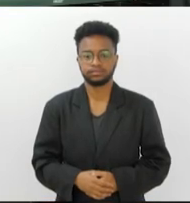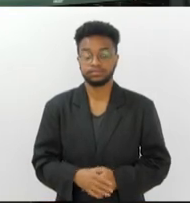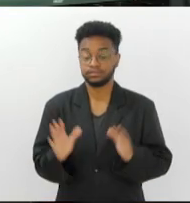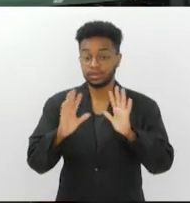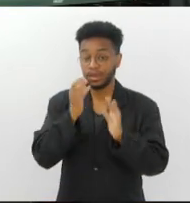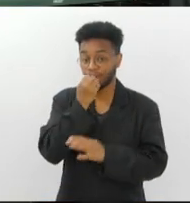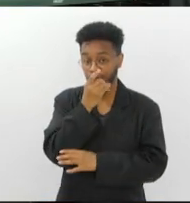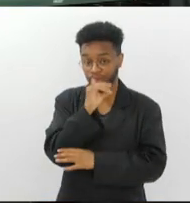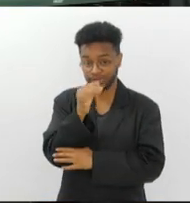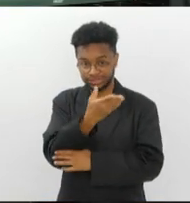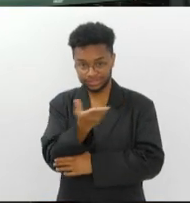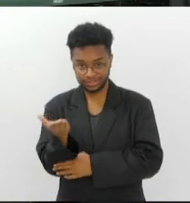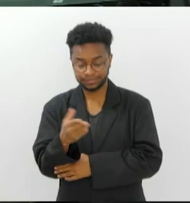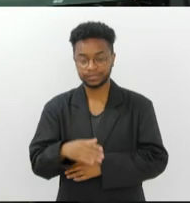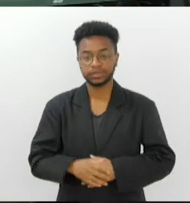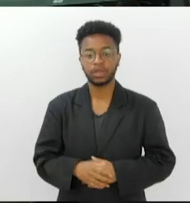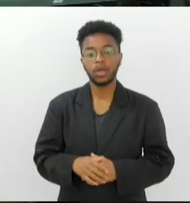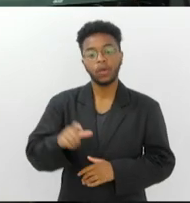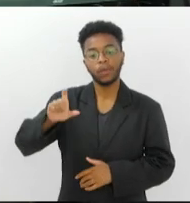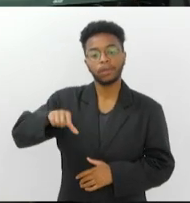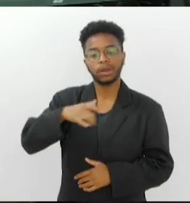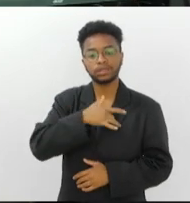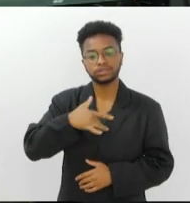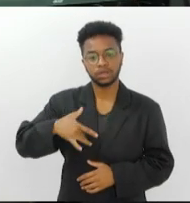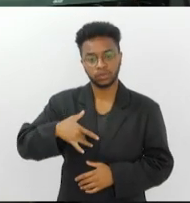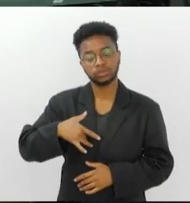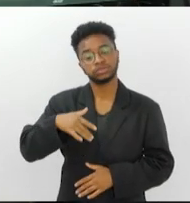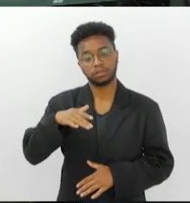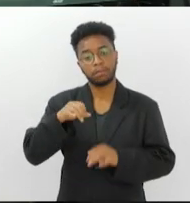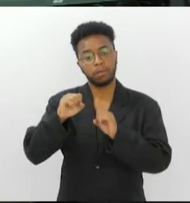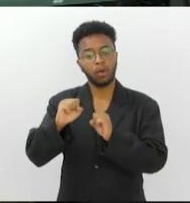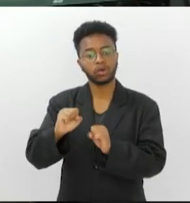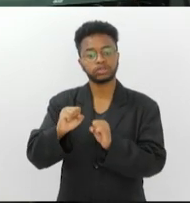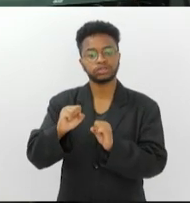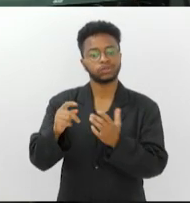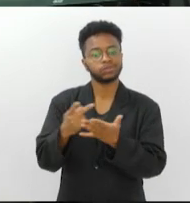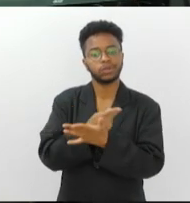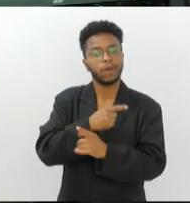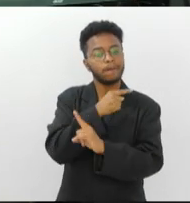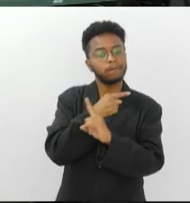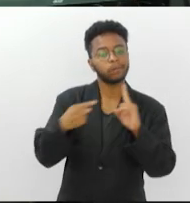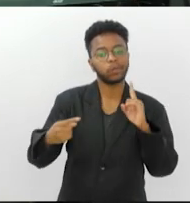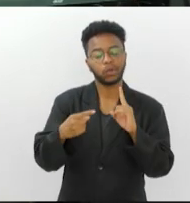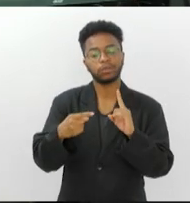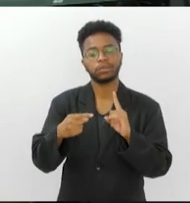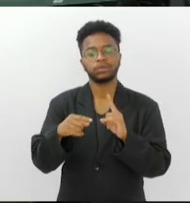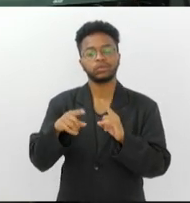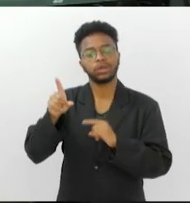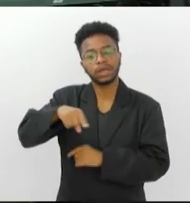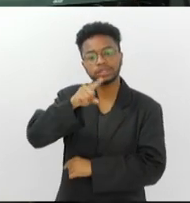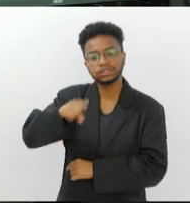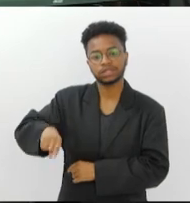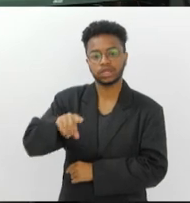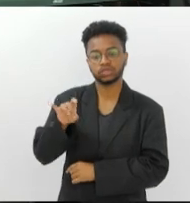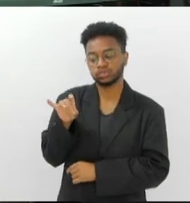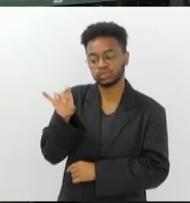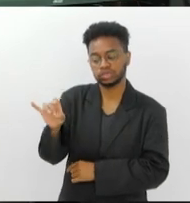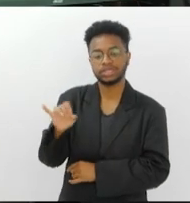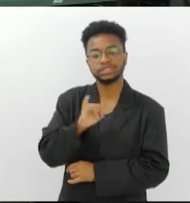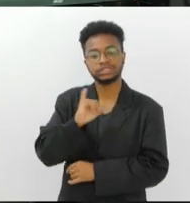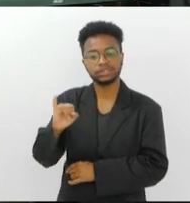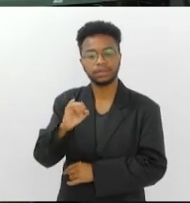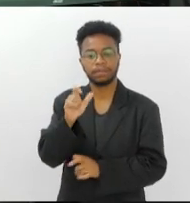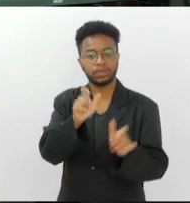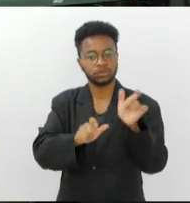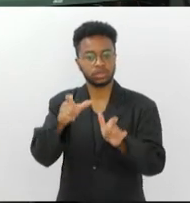Bom dia. Planos de saúde podem ser proibidos de fazer o cancelamento unilateral dos contratos de pessoas com deficiência,